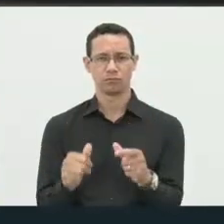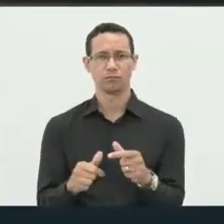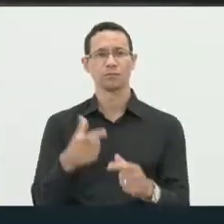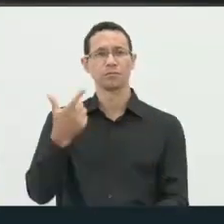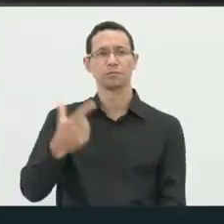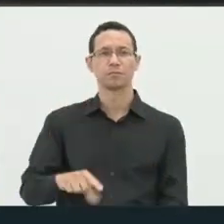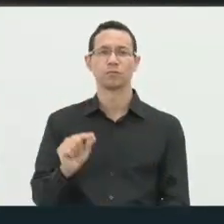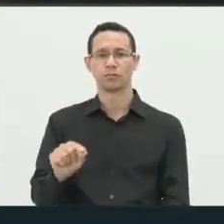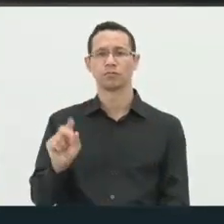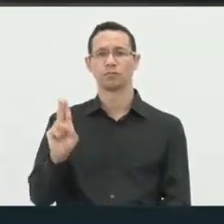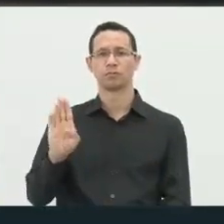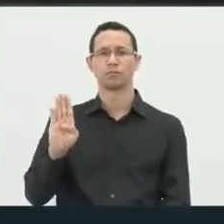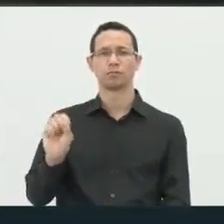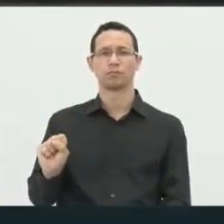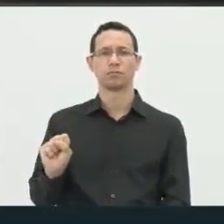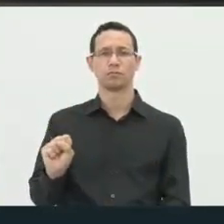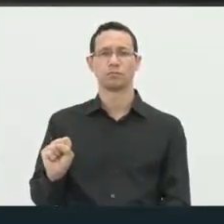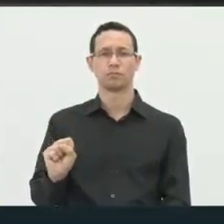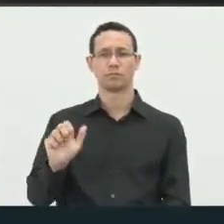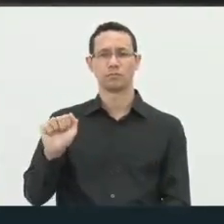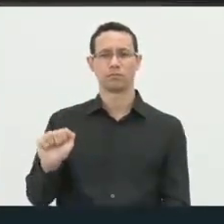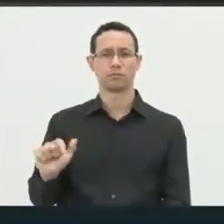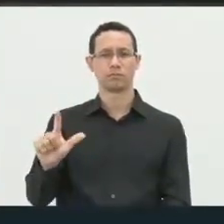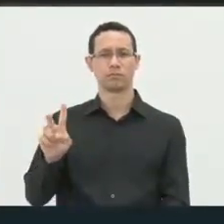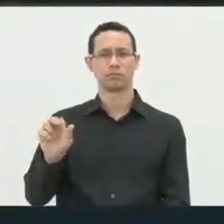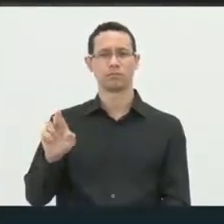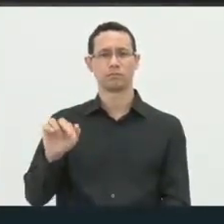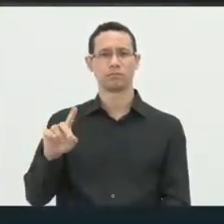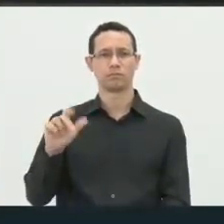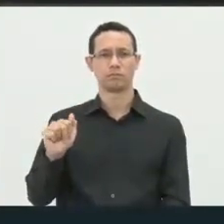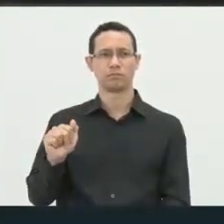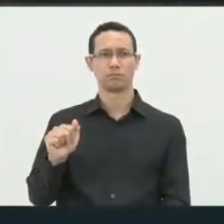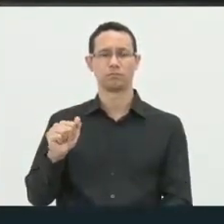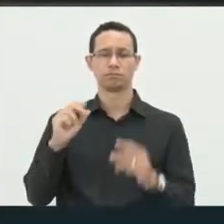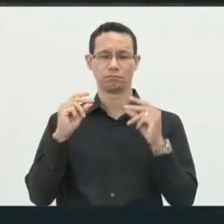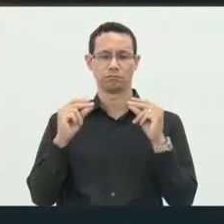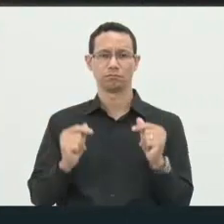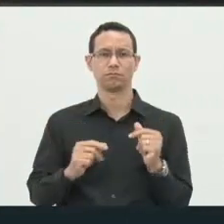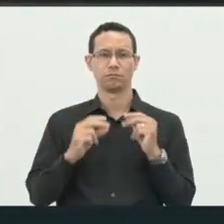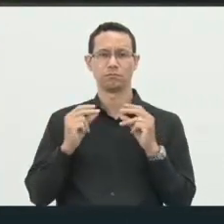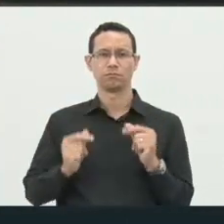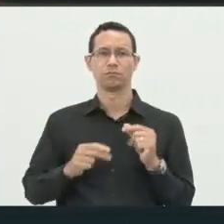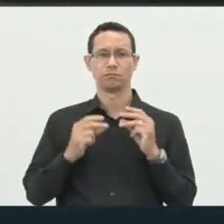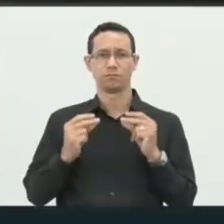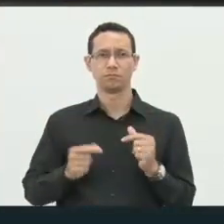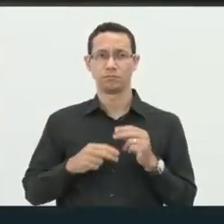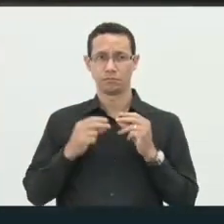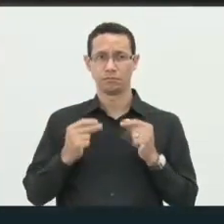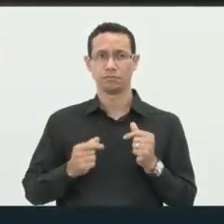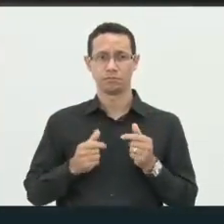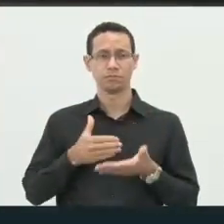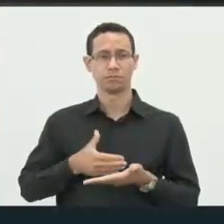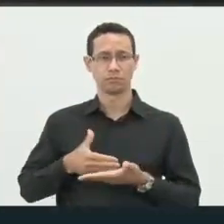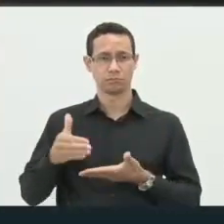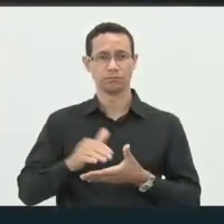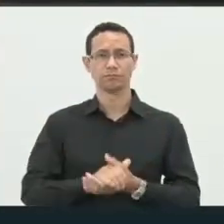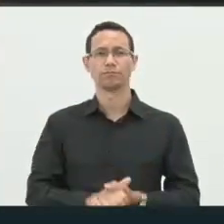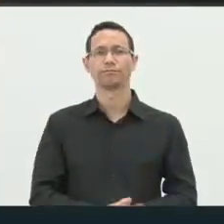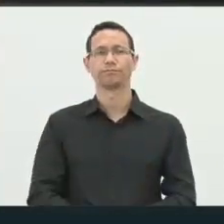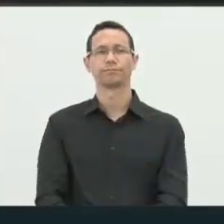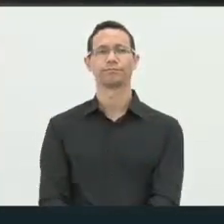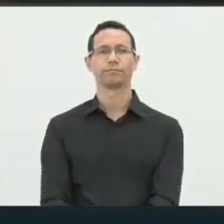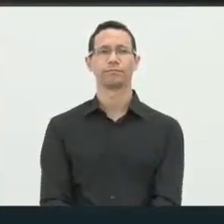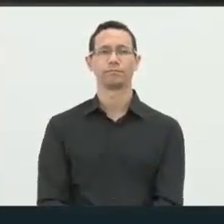UBS do Alvorada é mais crônico ainda Desde quando desde quando foi